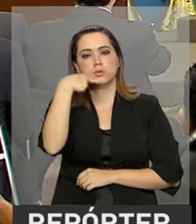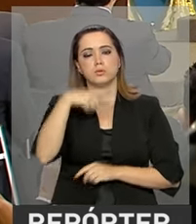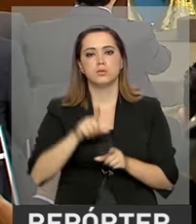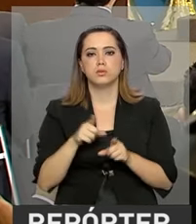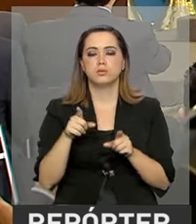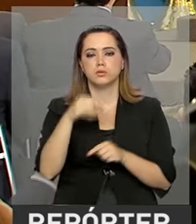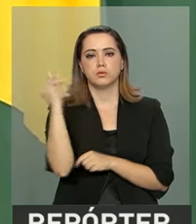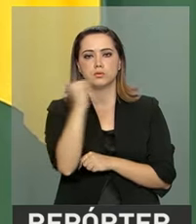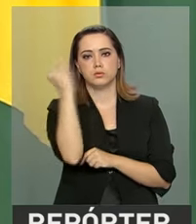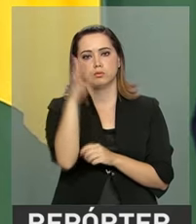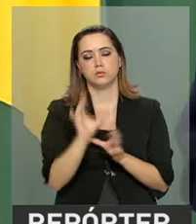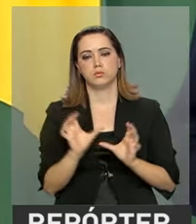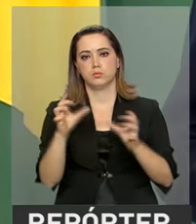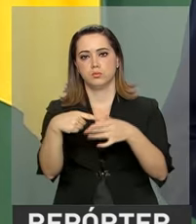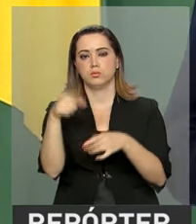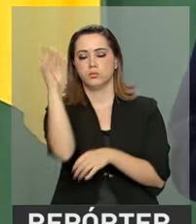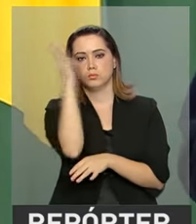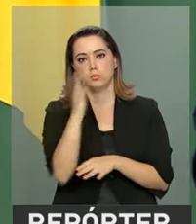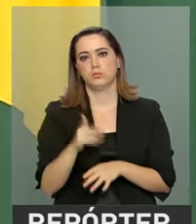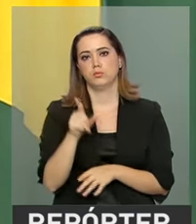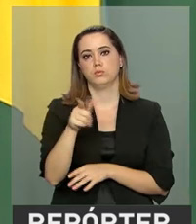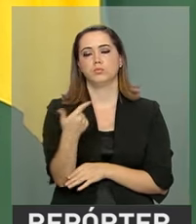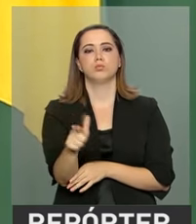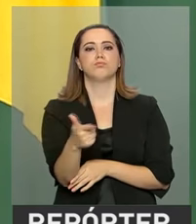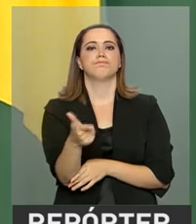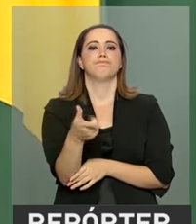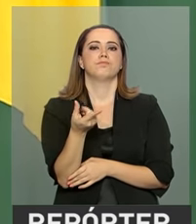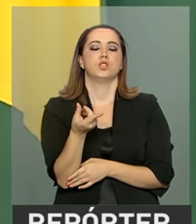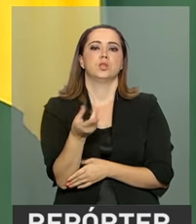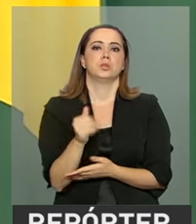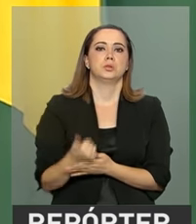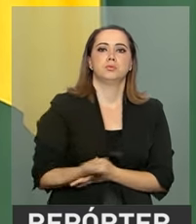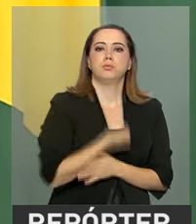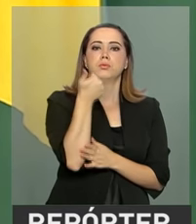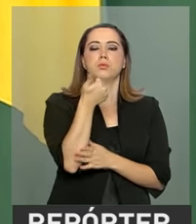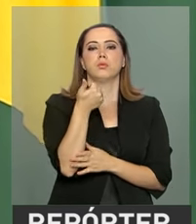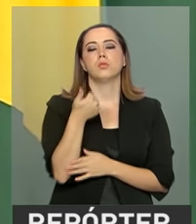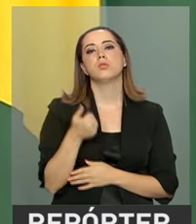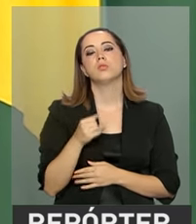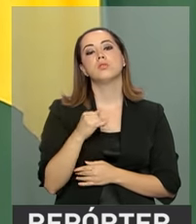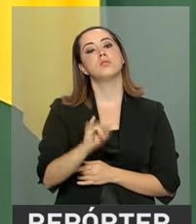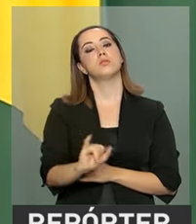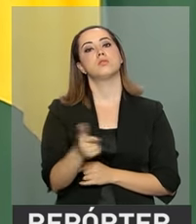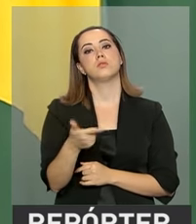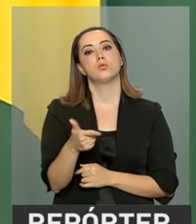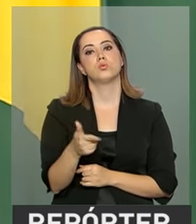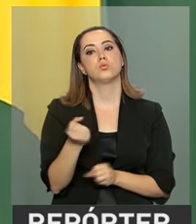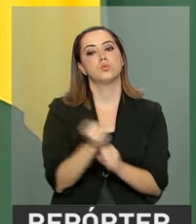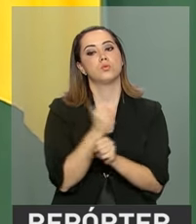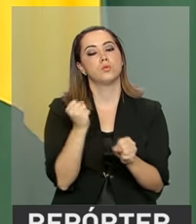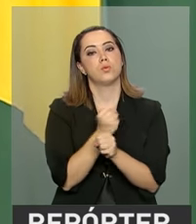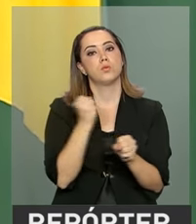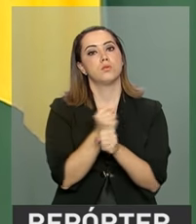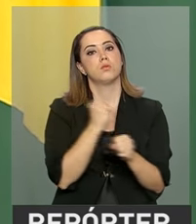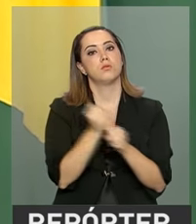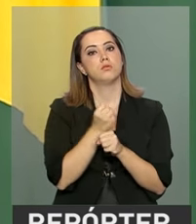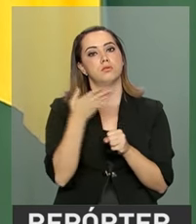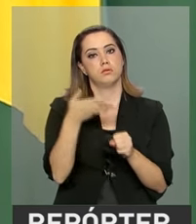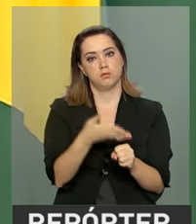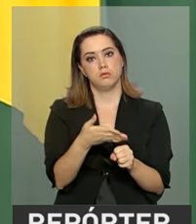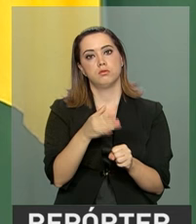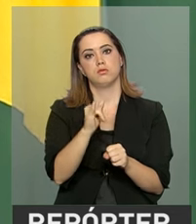do setor para o país. Não há prosperidade possível sem a construção civil.